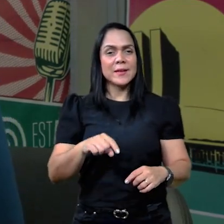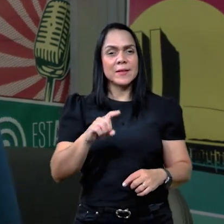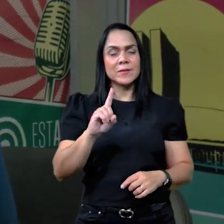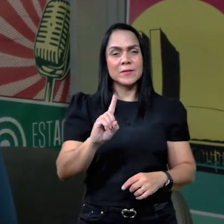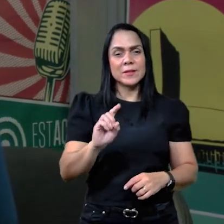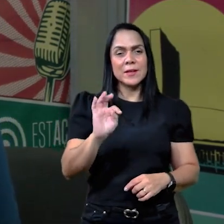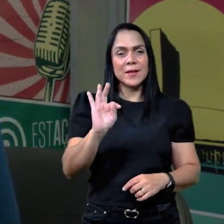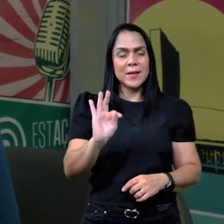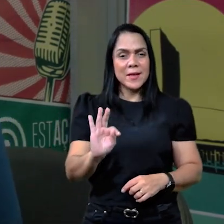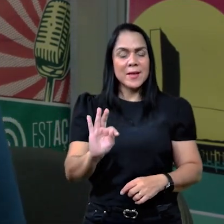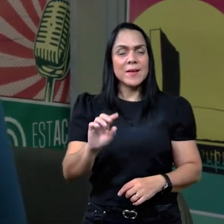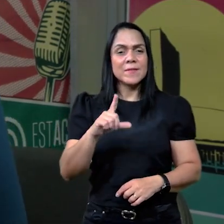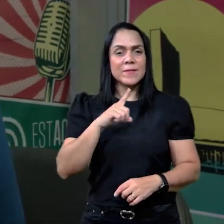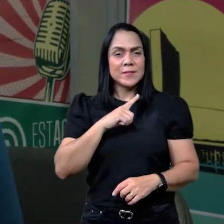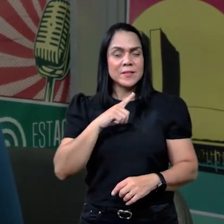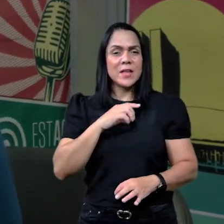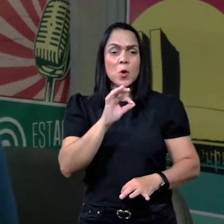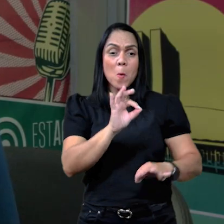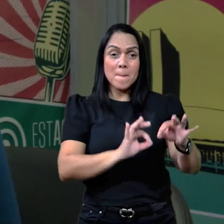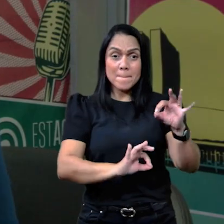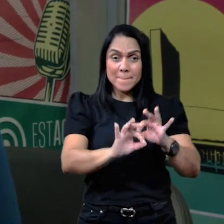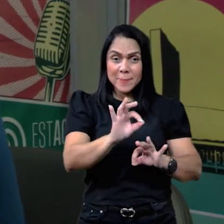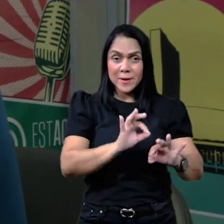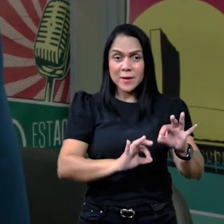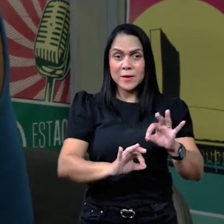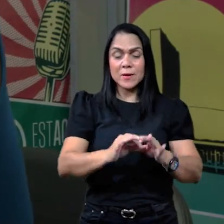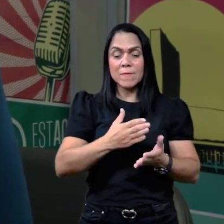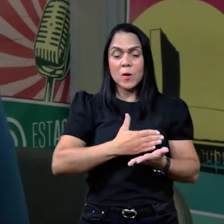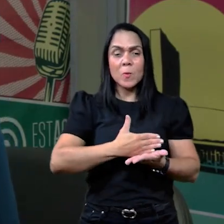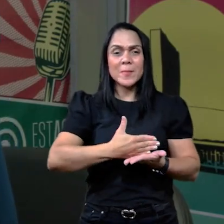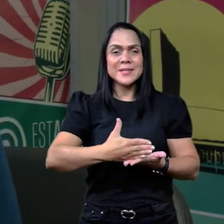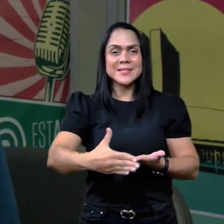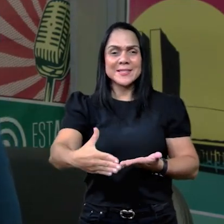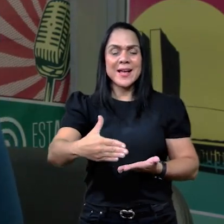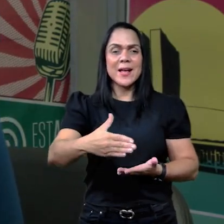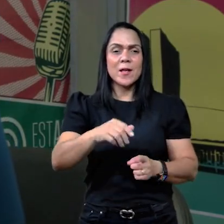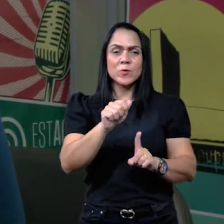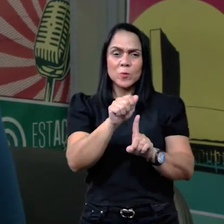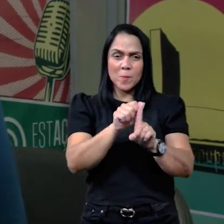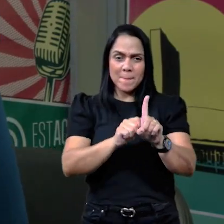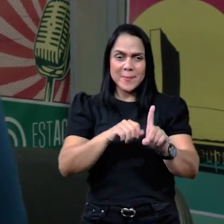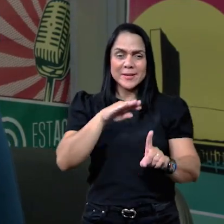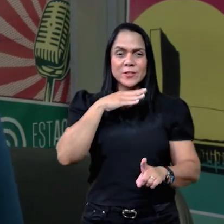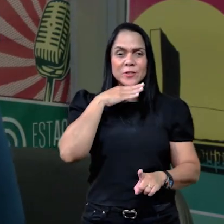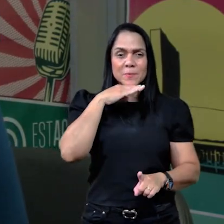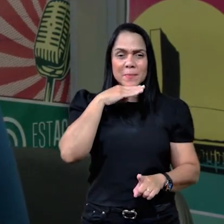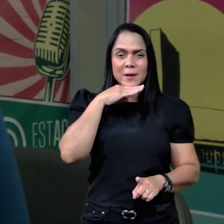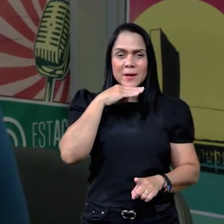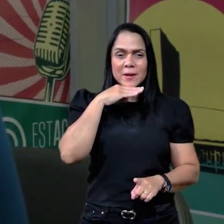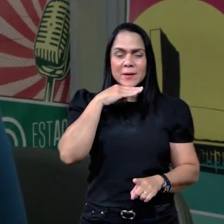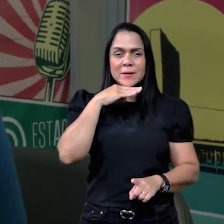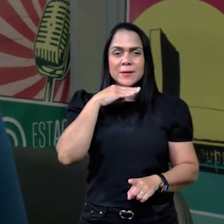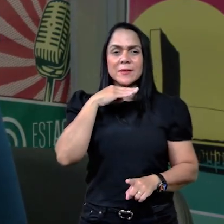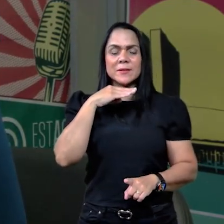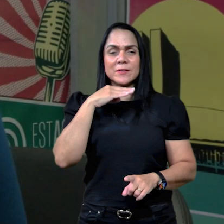ação que vai ser em março, a partir de um comitê gestor, vai começar, esse plano de ação vai ser